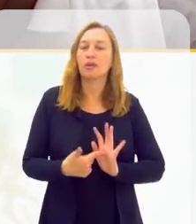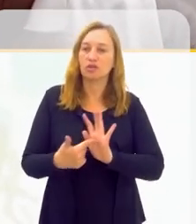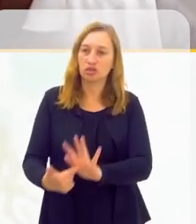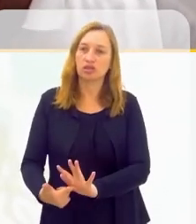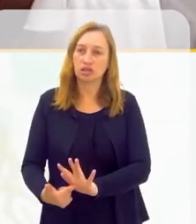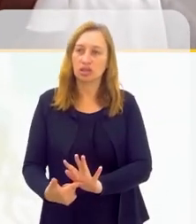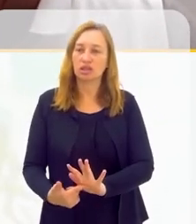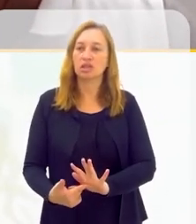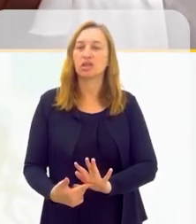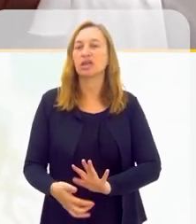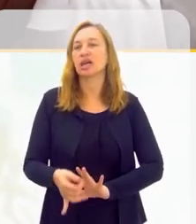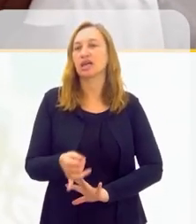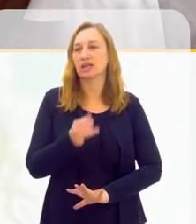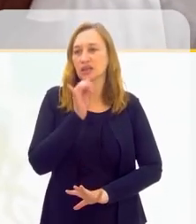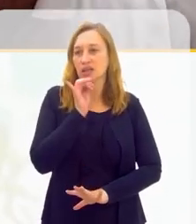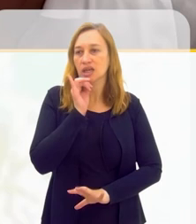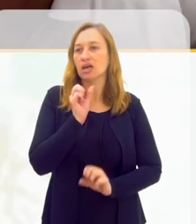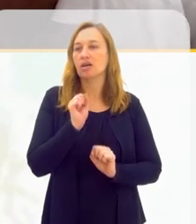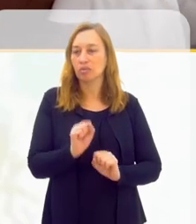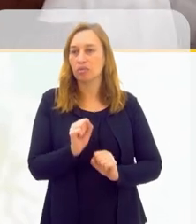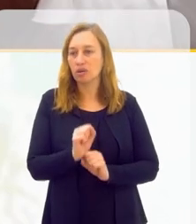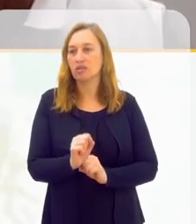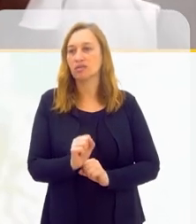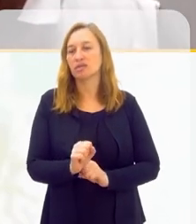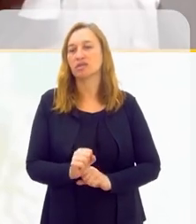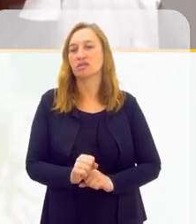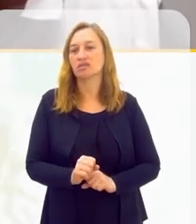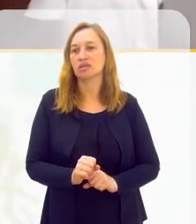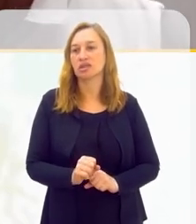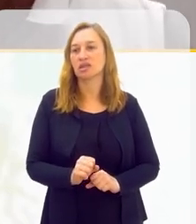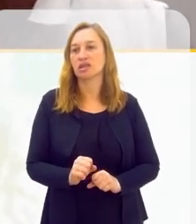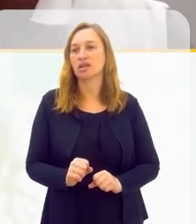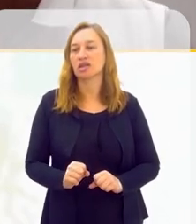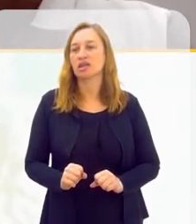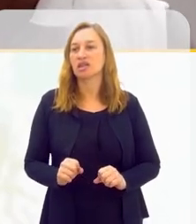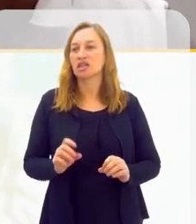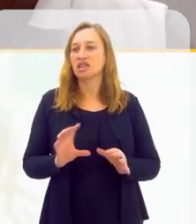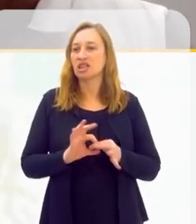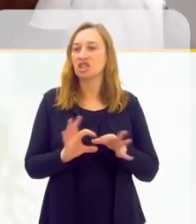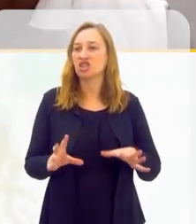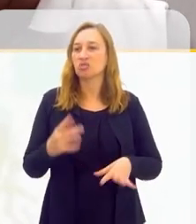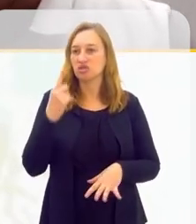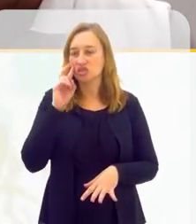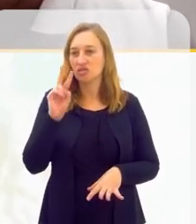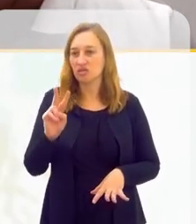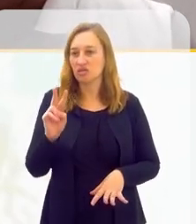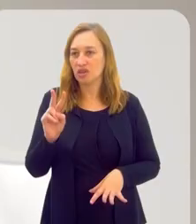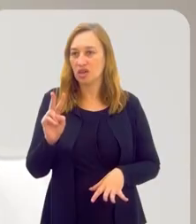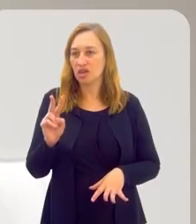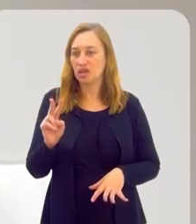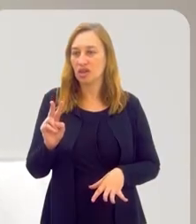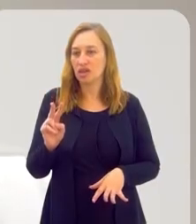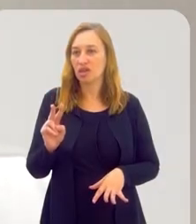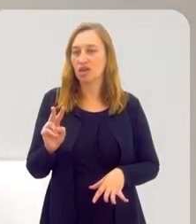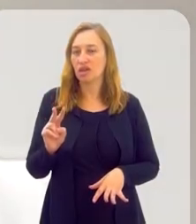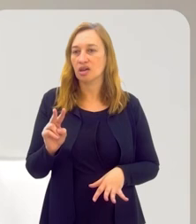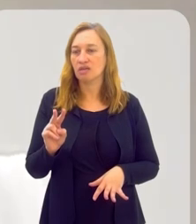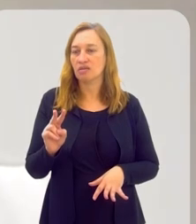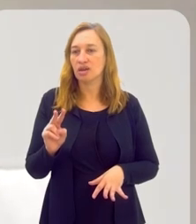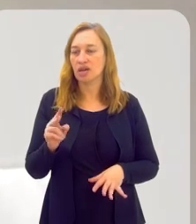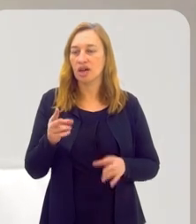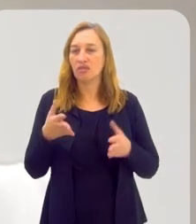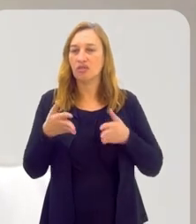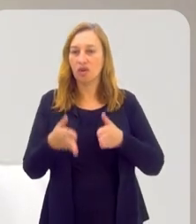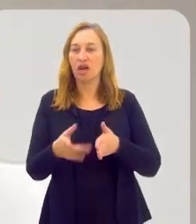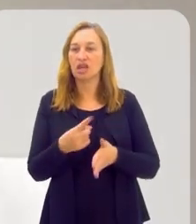às crianças este tipo de exemplos pode fazer com que no futuro deixemos de olhar tanto para o umbigo de cada um de nós,